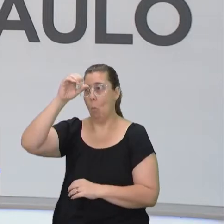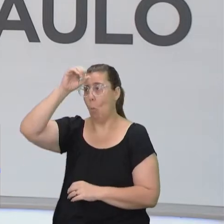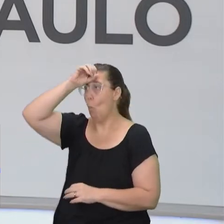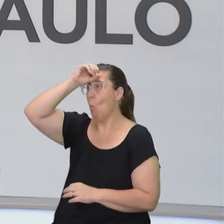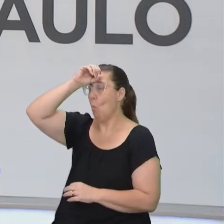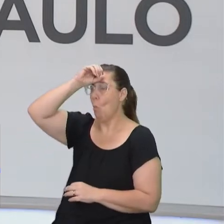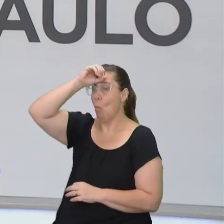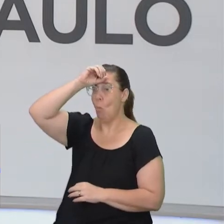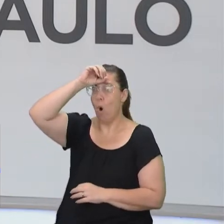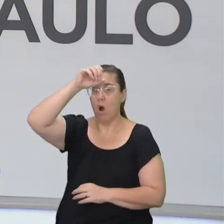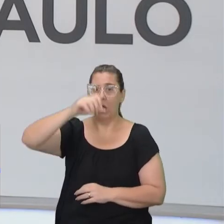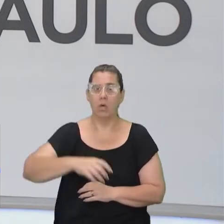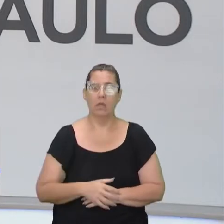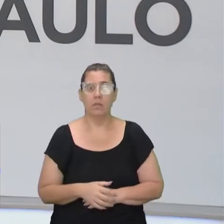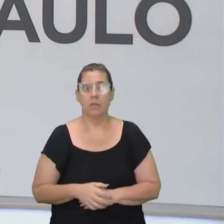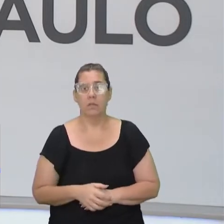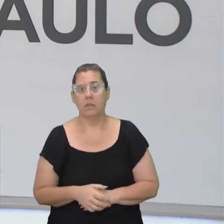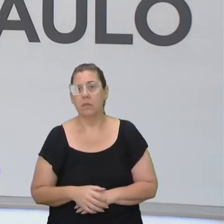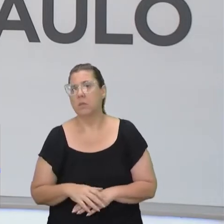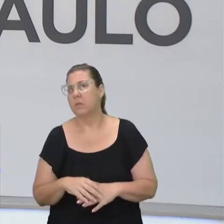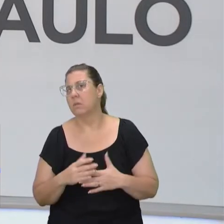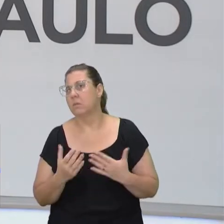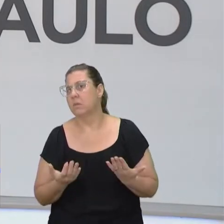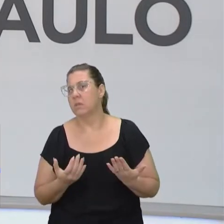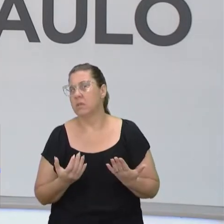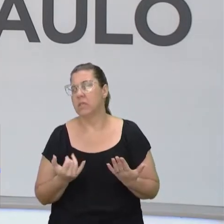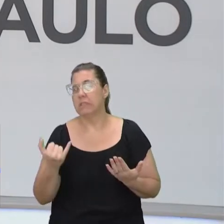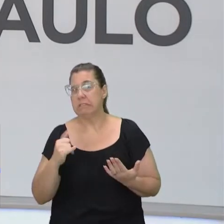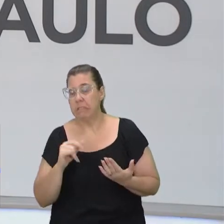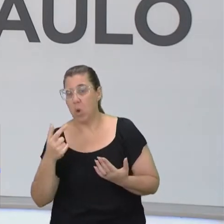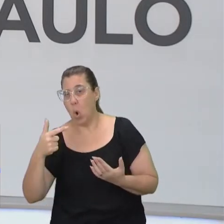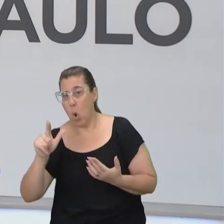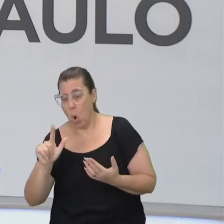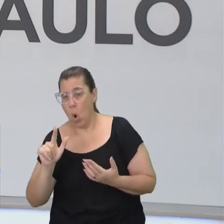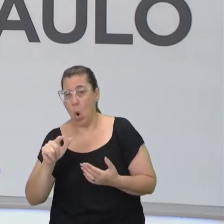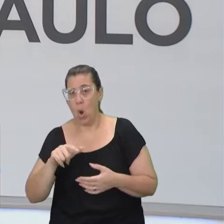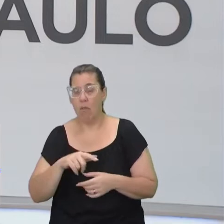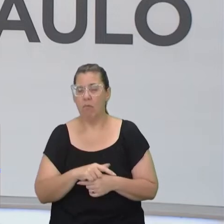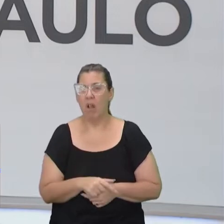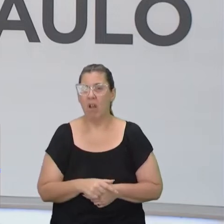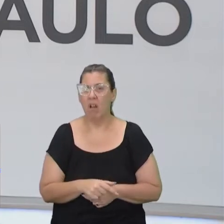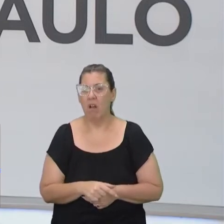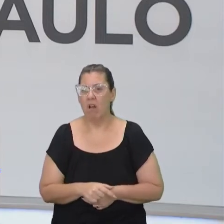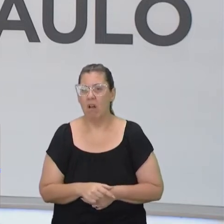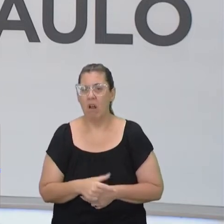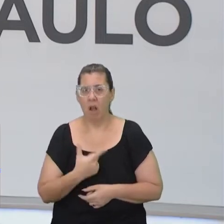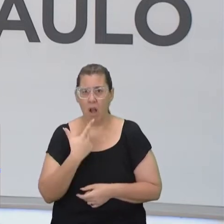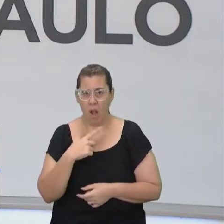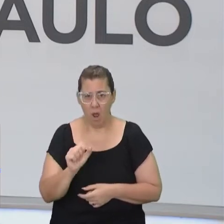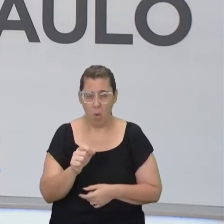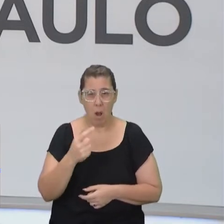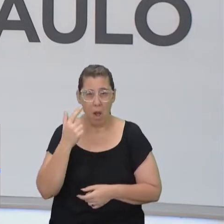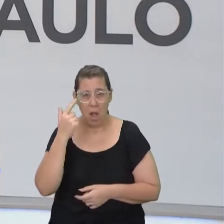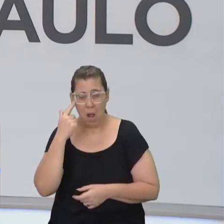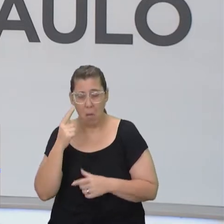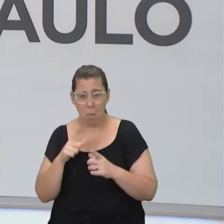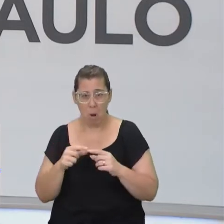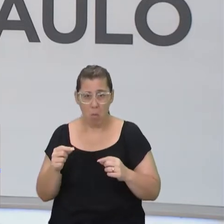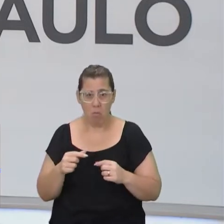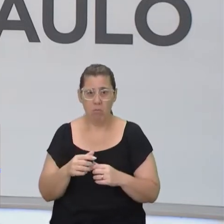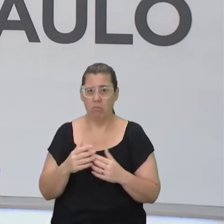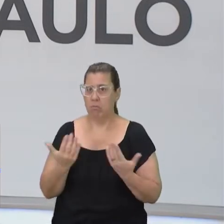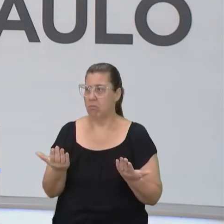não conseguiria ler nada. Nós temos aqui uma língua ocidental, números e o nome de um país. Esse problema, é um